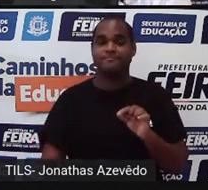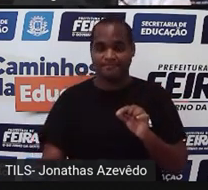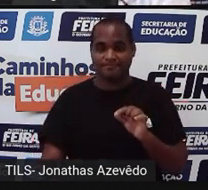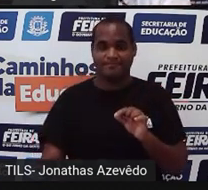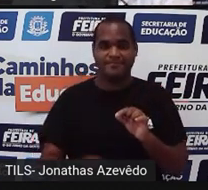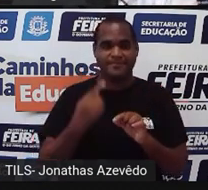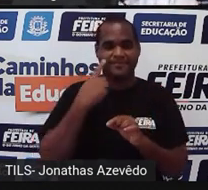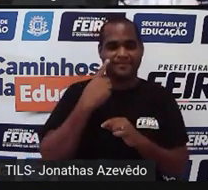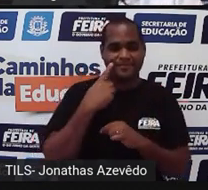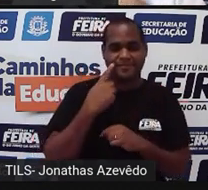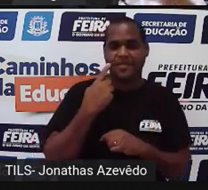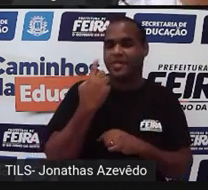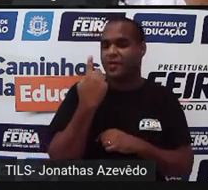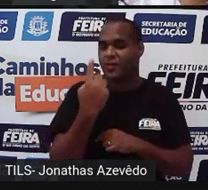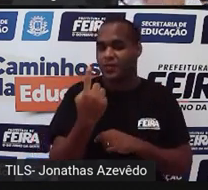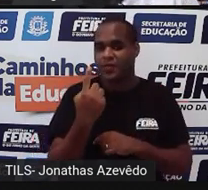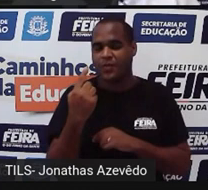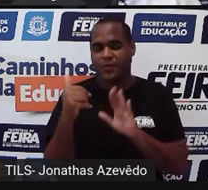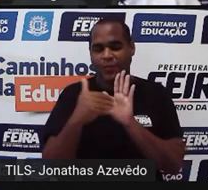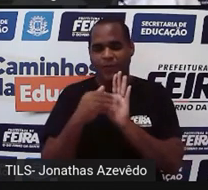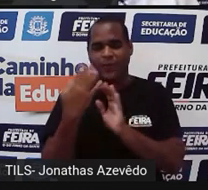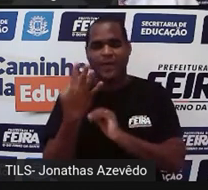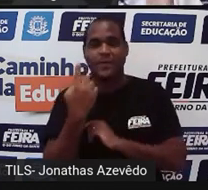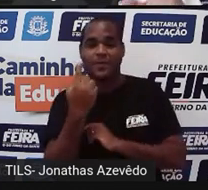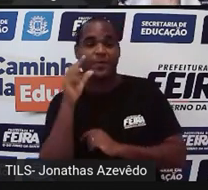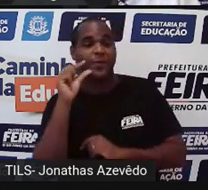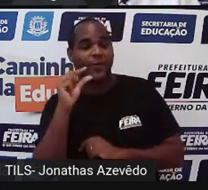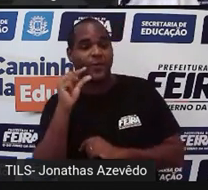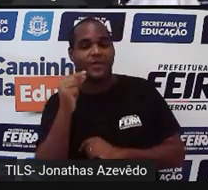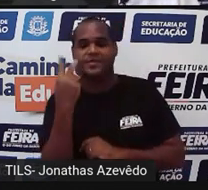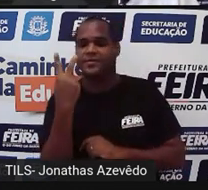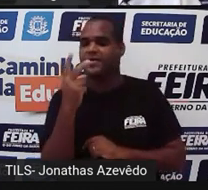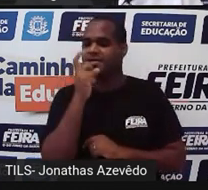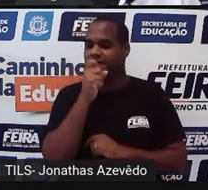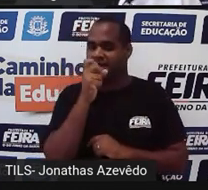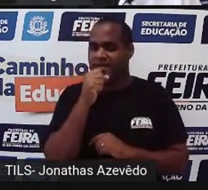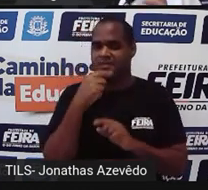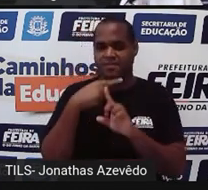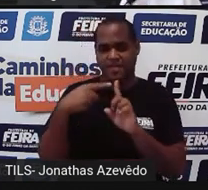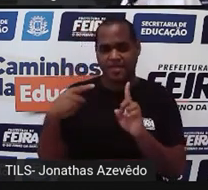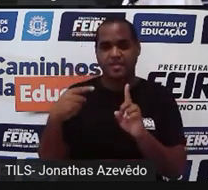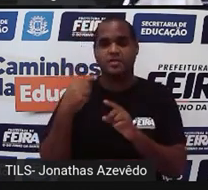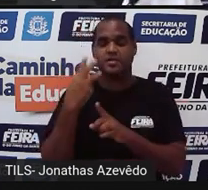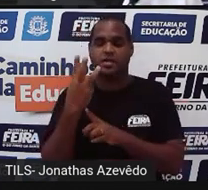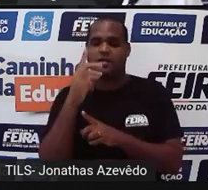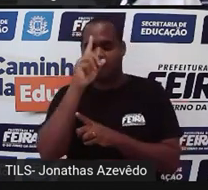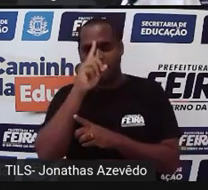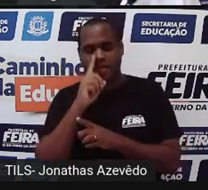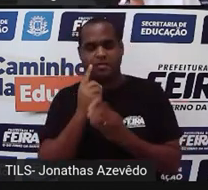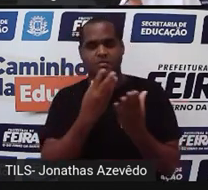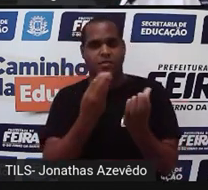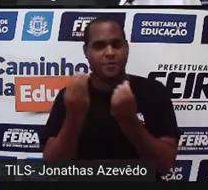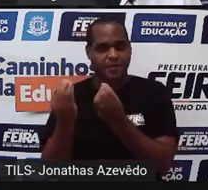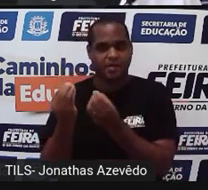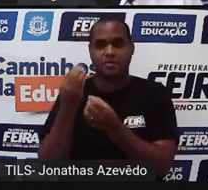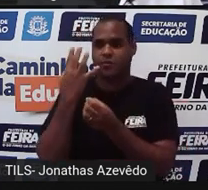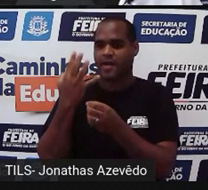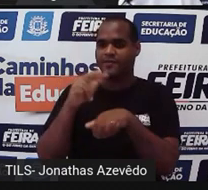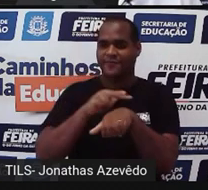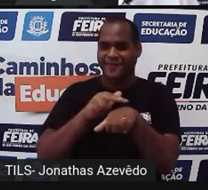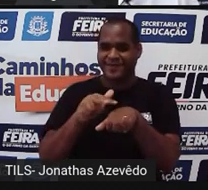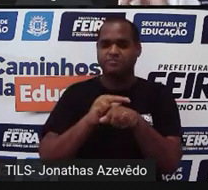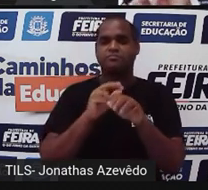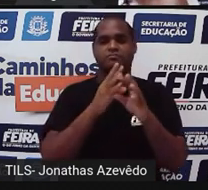nossa escala de 1 a 4, 1 em vermelho pouco, 2 em laranja metade, 3 em amarelo maioria, 4 em